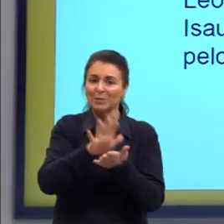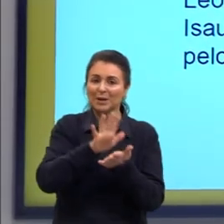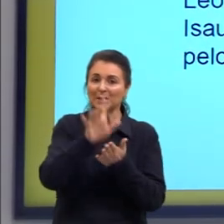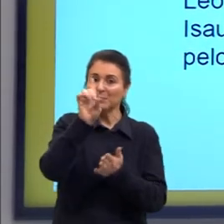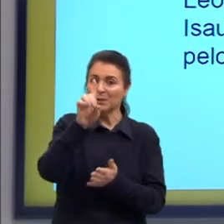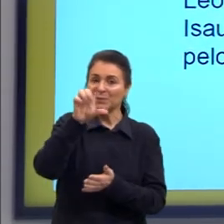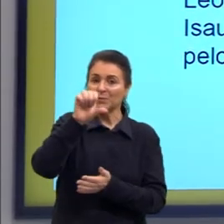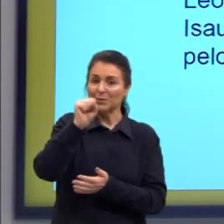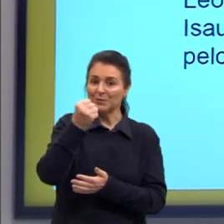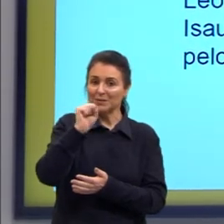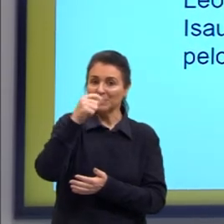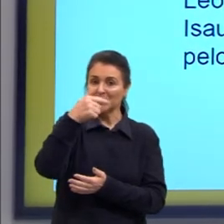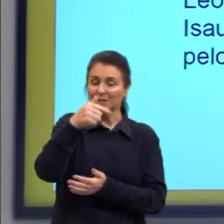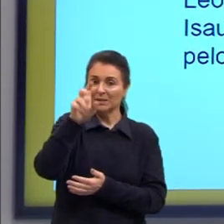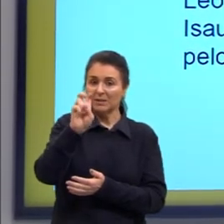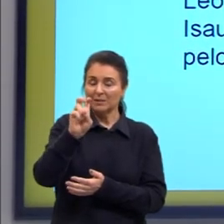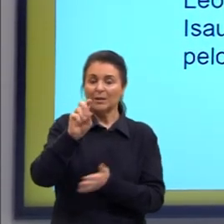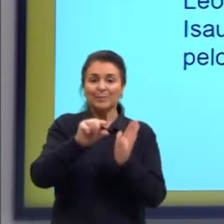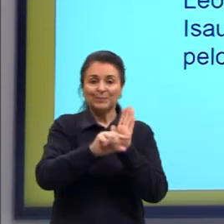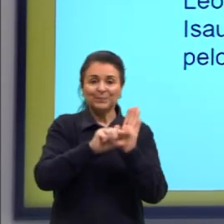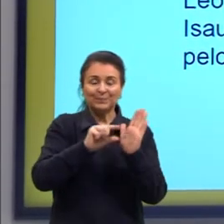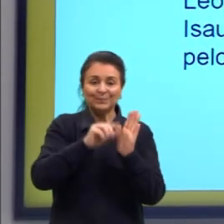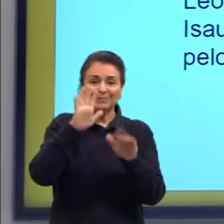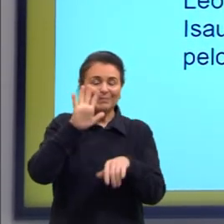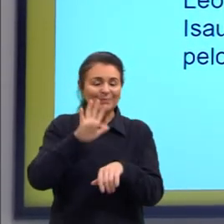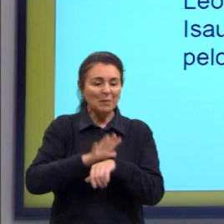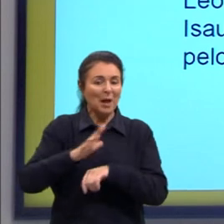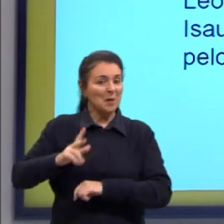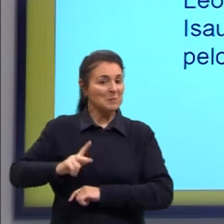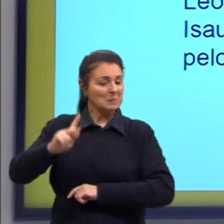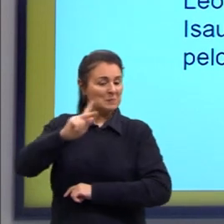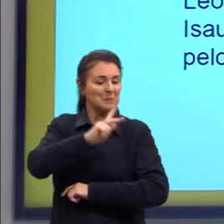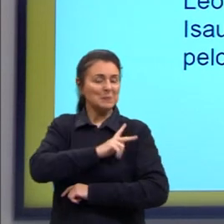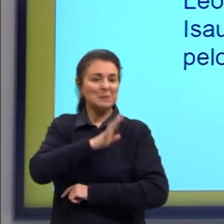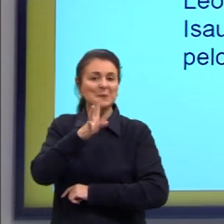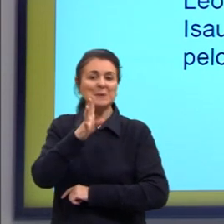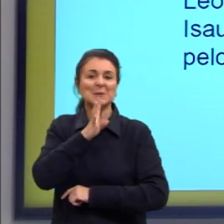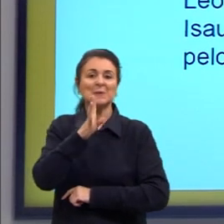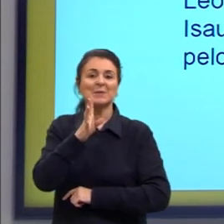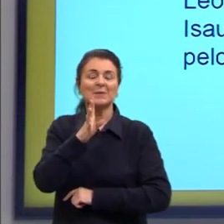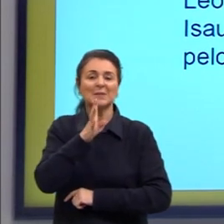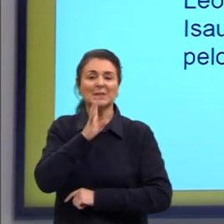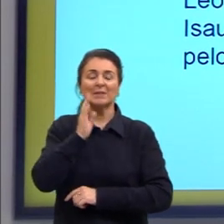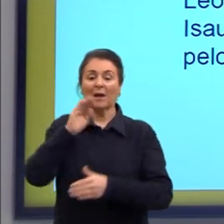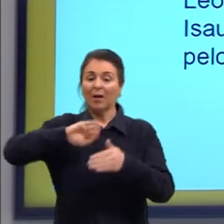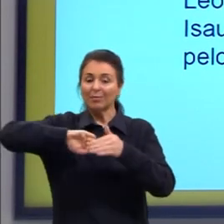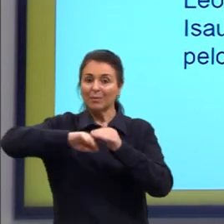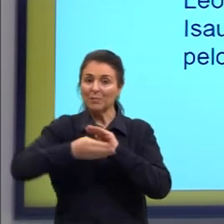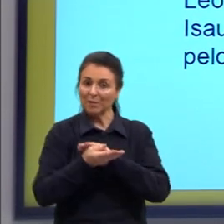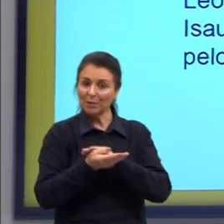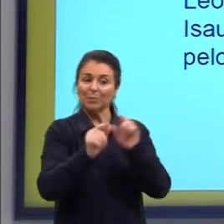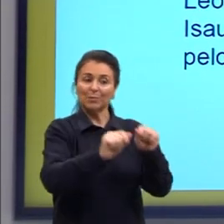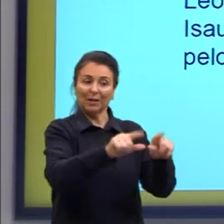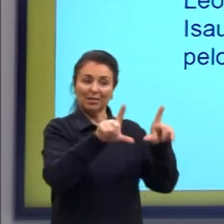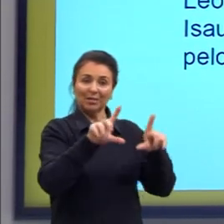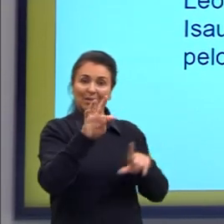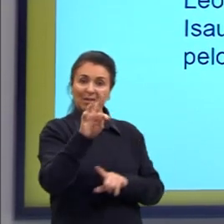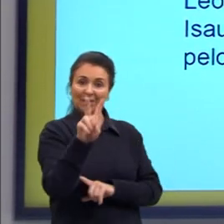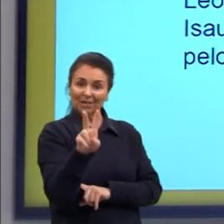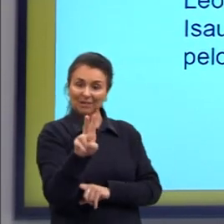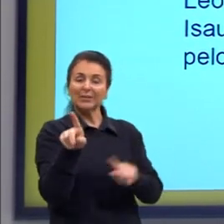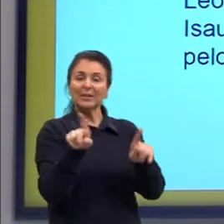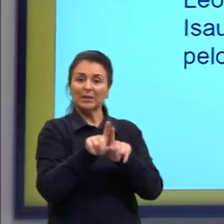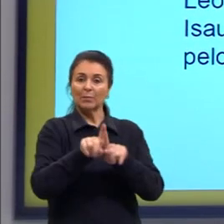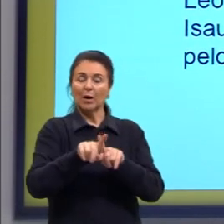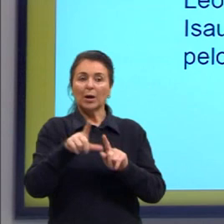e é uma das obras mais populares do país e também um dos mais adaptados para televisão como eu tava falando para vocês